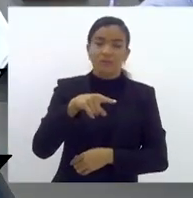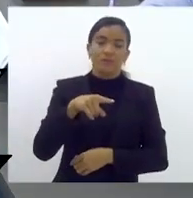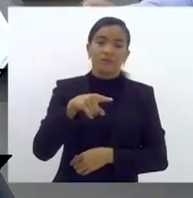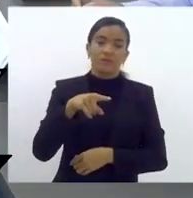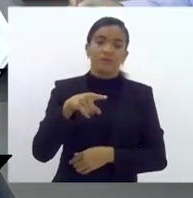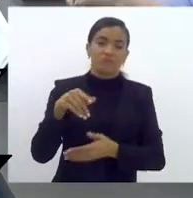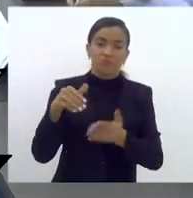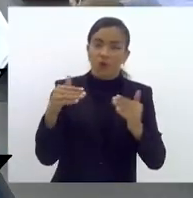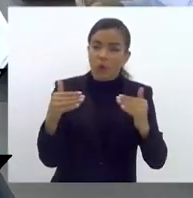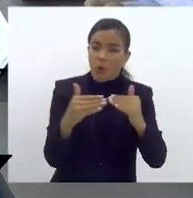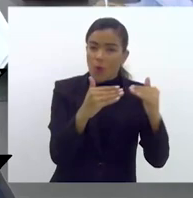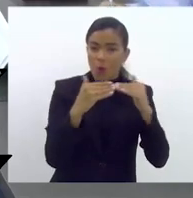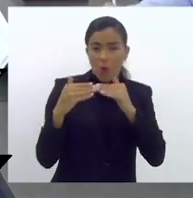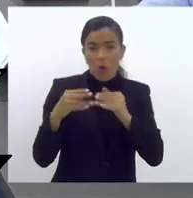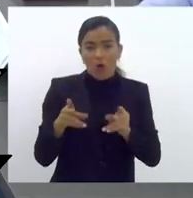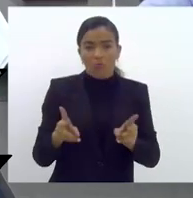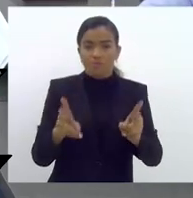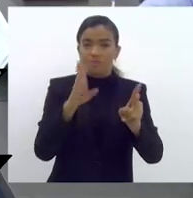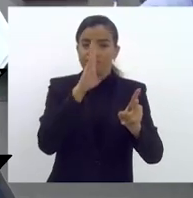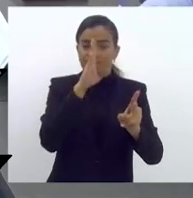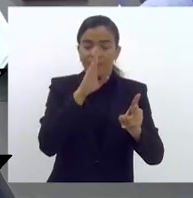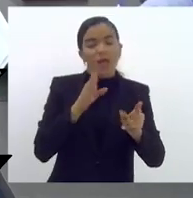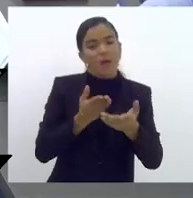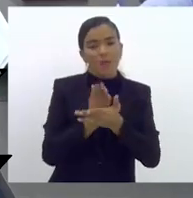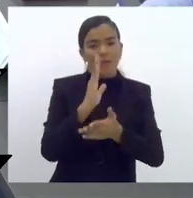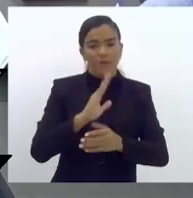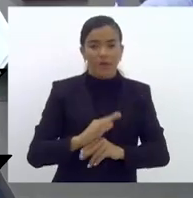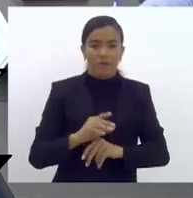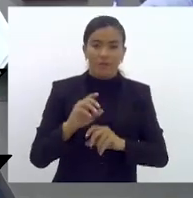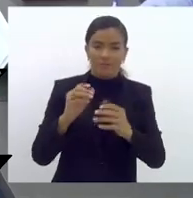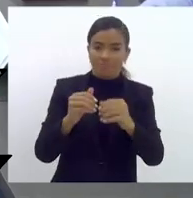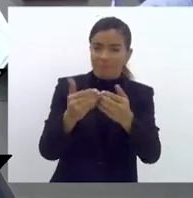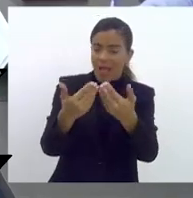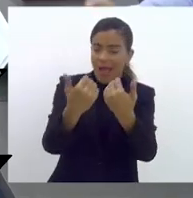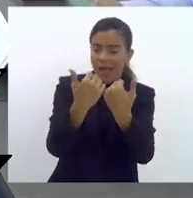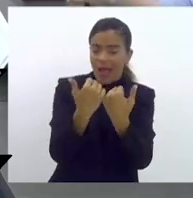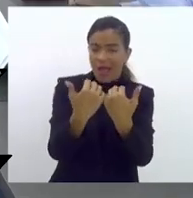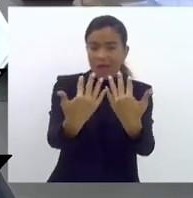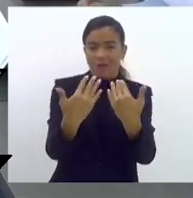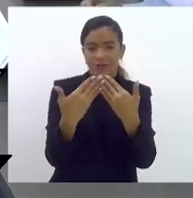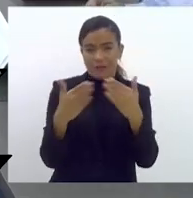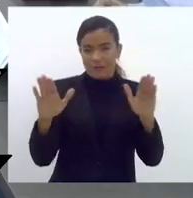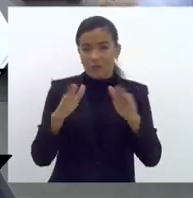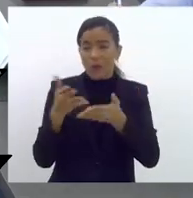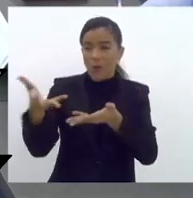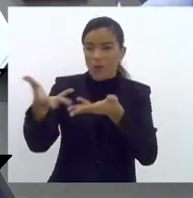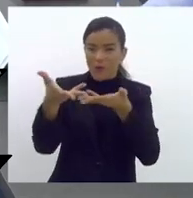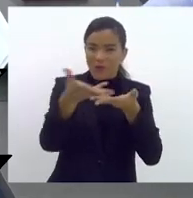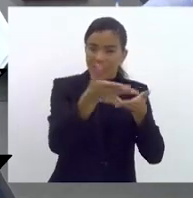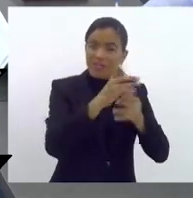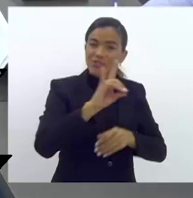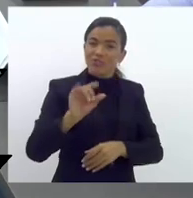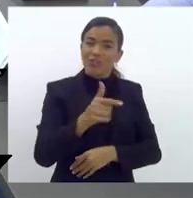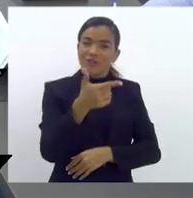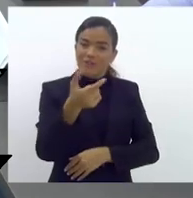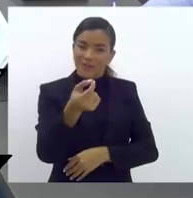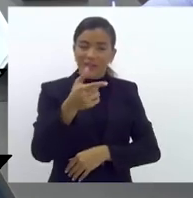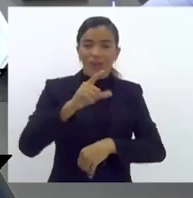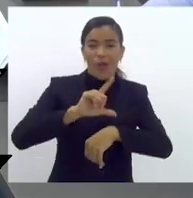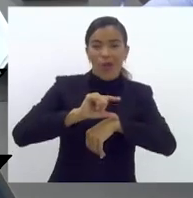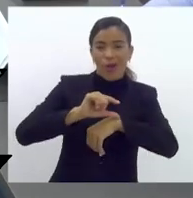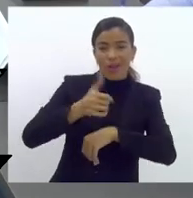realização dessa audiência permaneceu como estão aprovada a realização da audiência e fica aqui o convite a todos no dia 20 às 10 horas